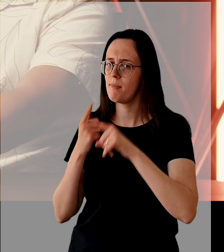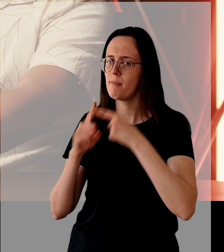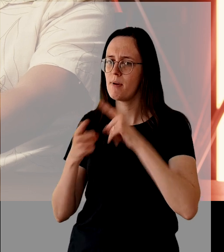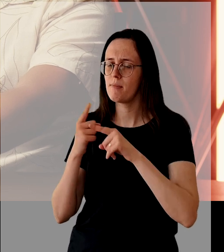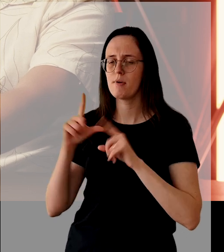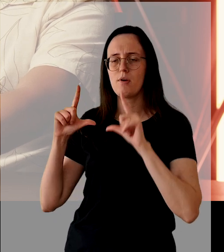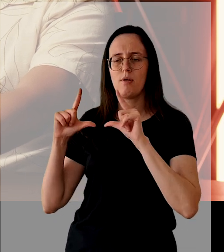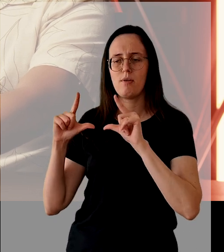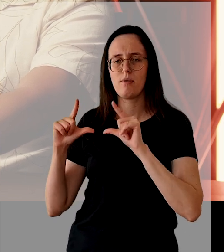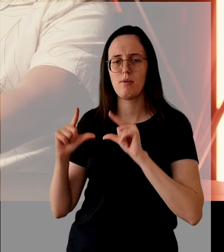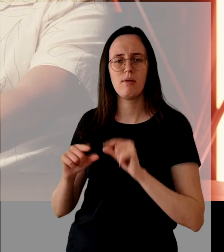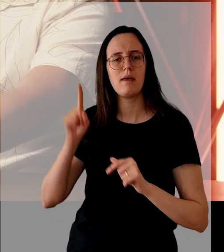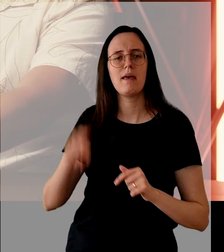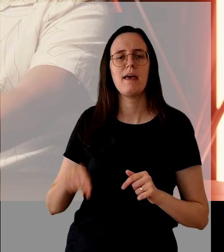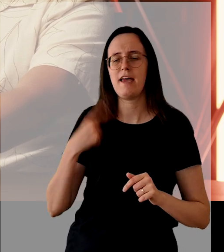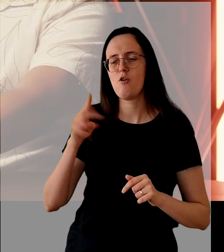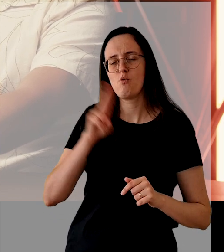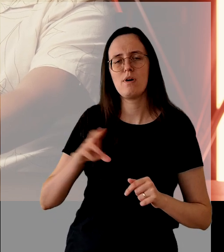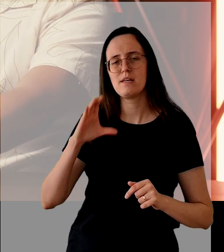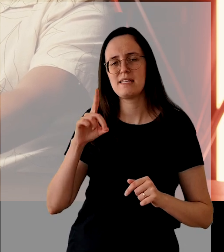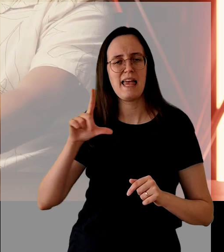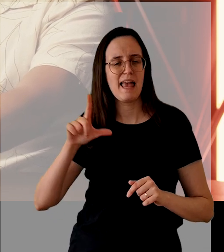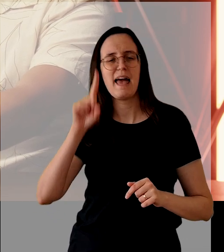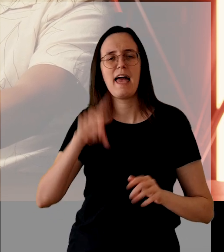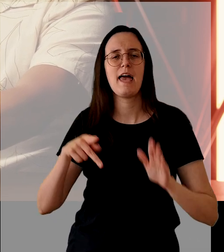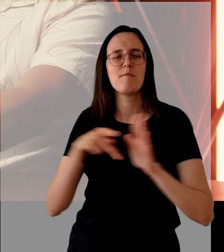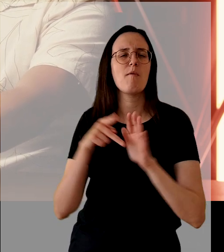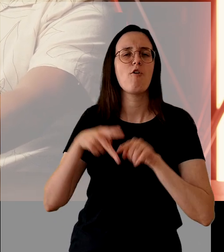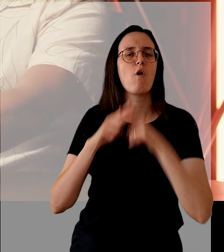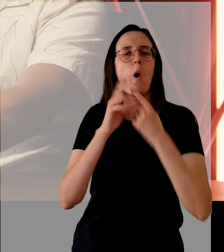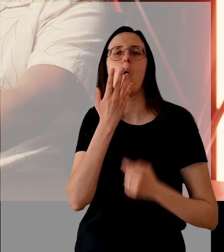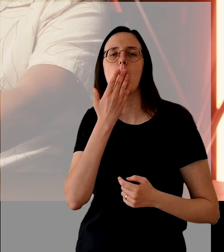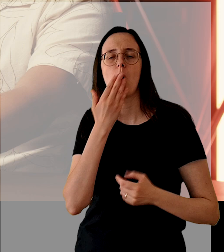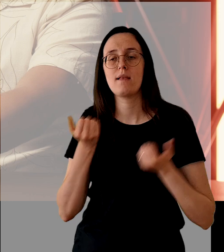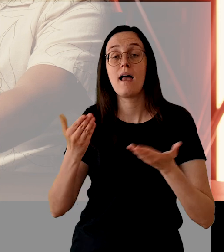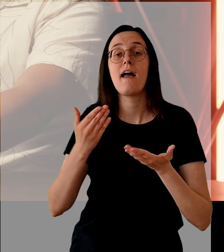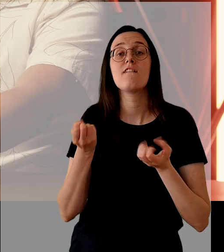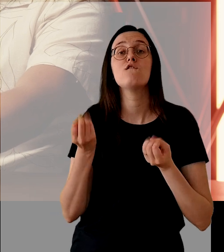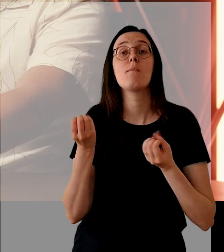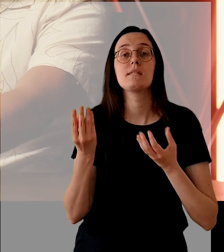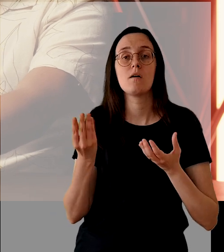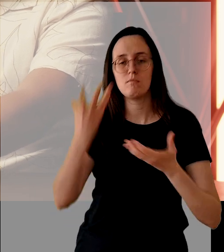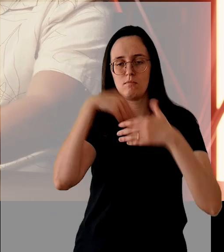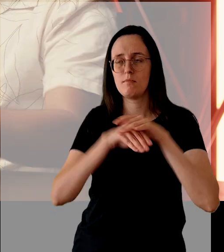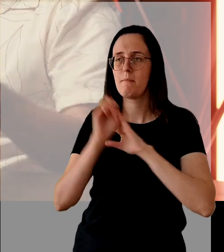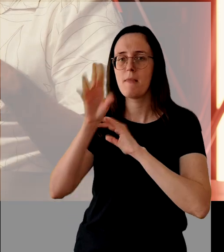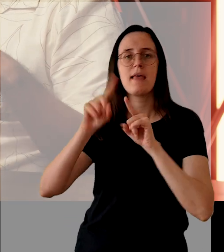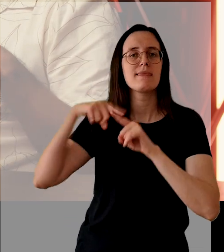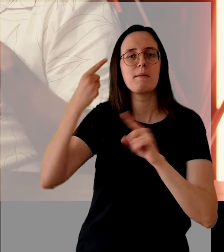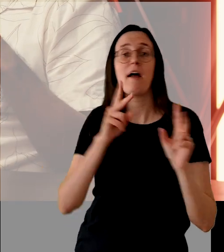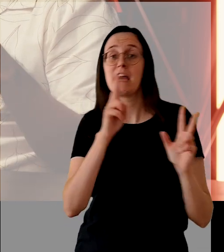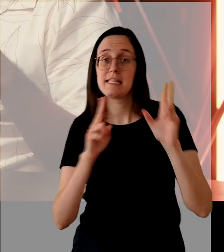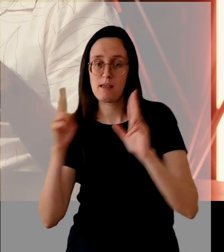via CDL, que a gente fala, né? Que são essas correções de cor que geram um metadado que você vai mandar lá para pós depois.